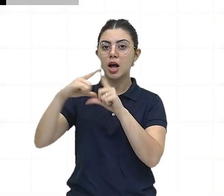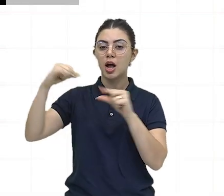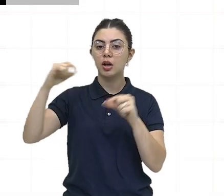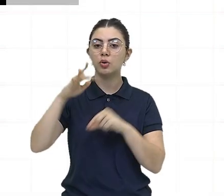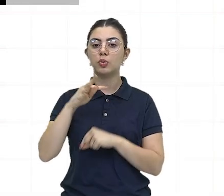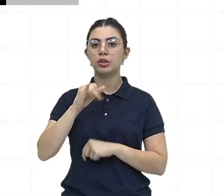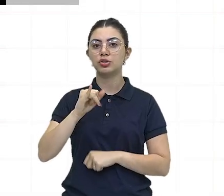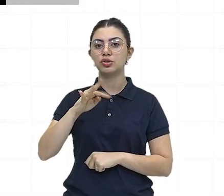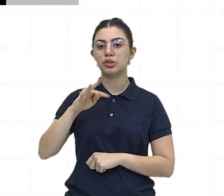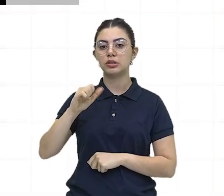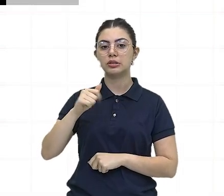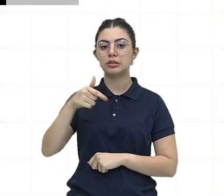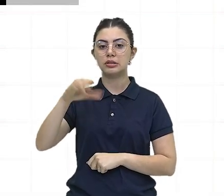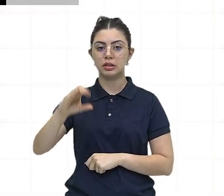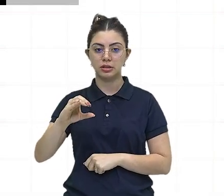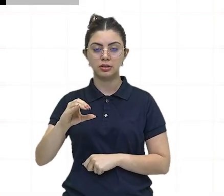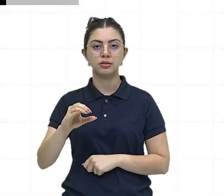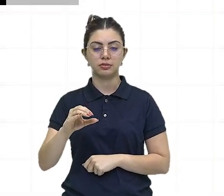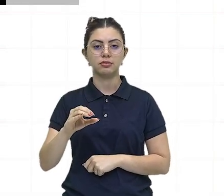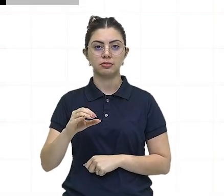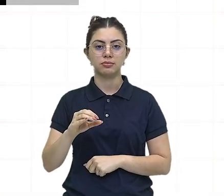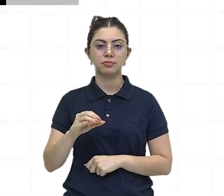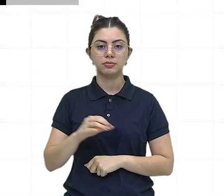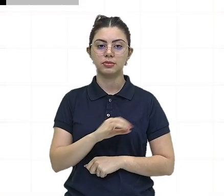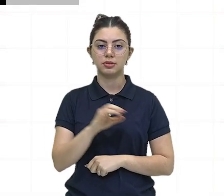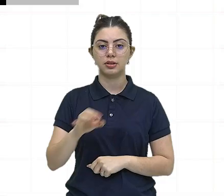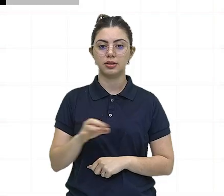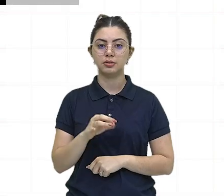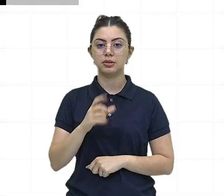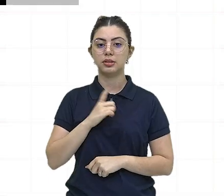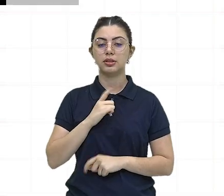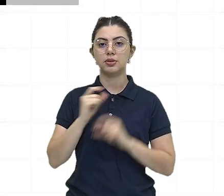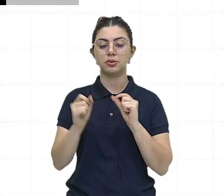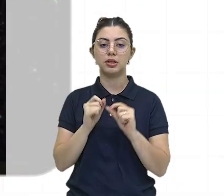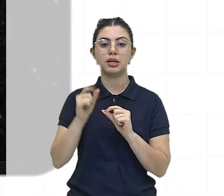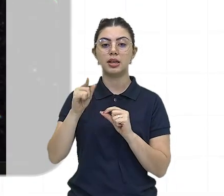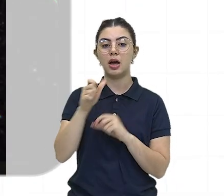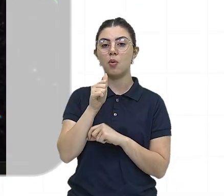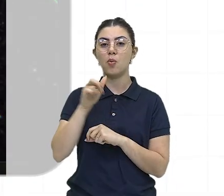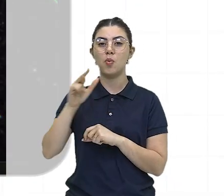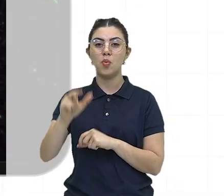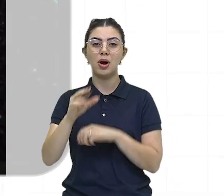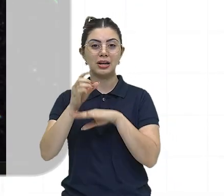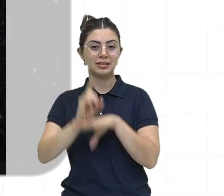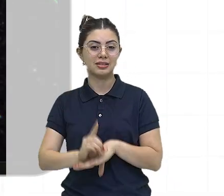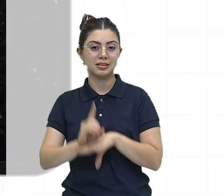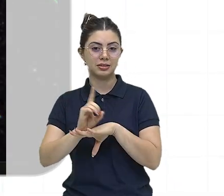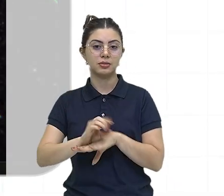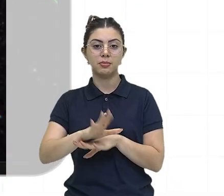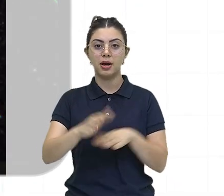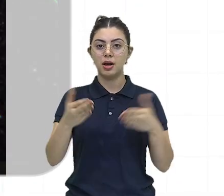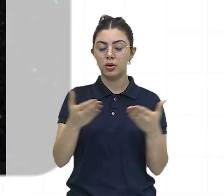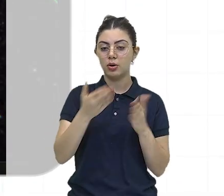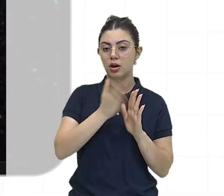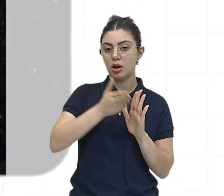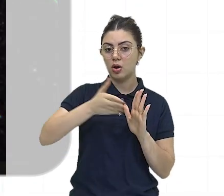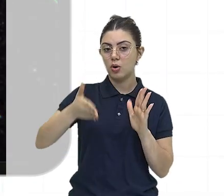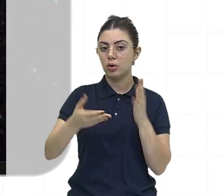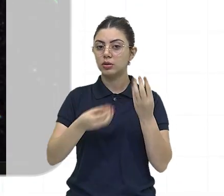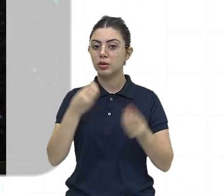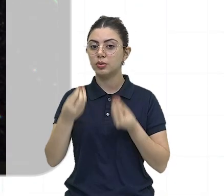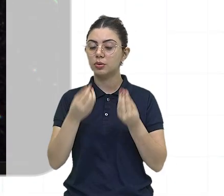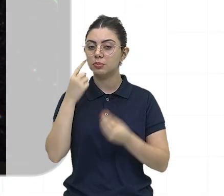uma atmosfera densa. Agora, para vocês, né, a ordem dos nossos planetas, ok? Saturno com